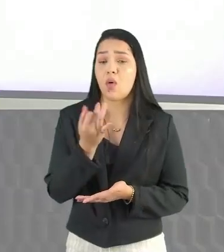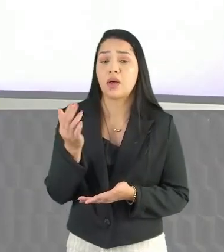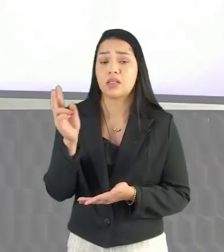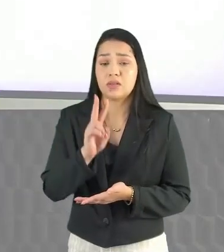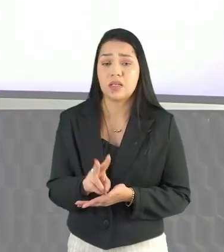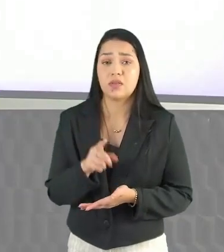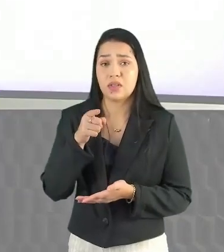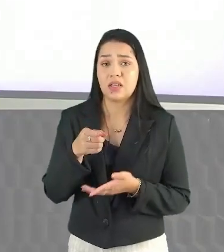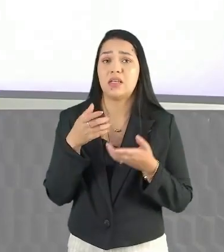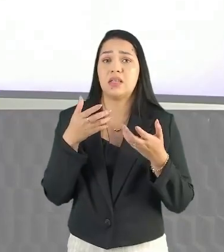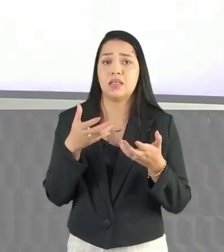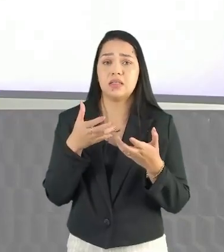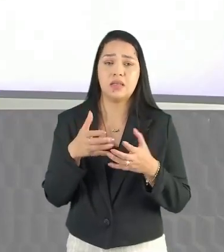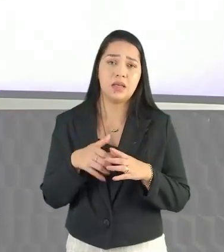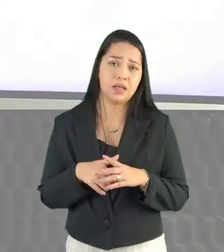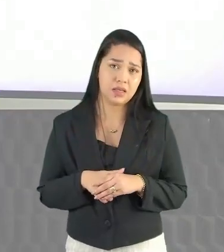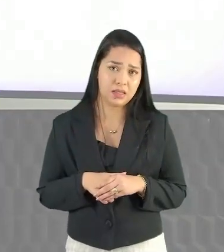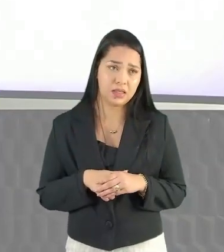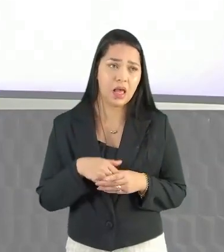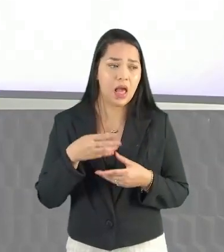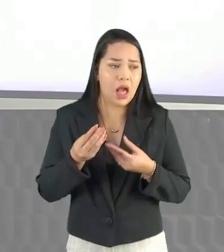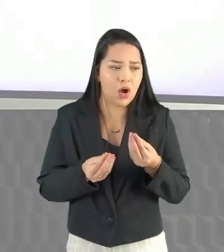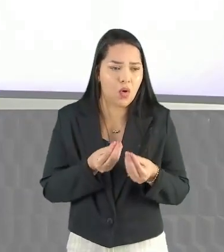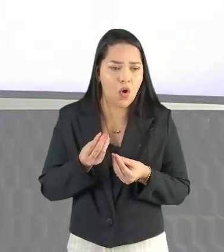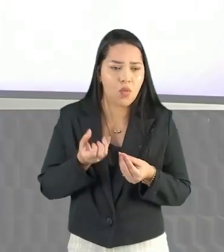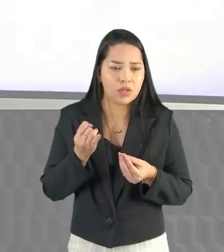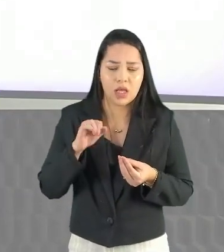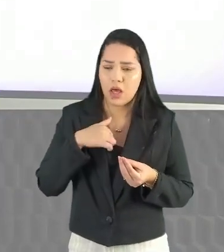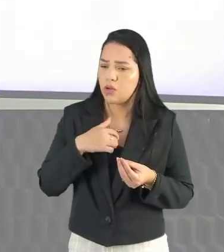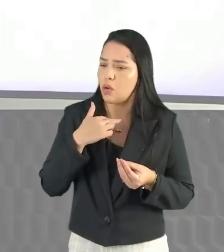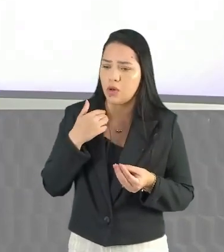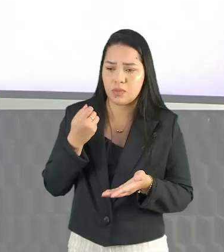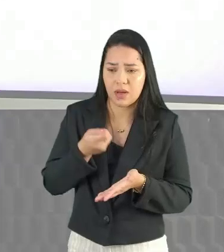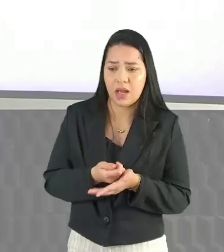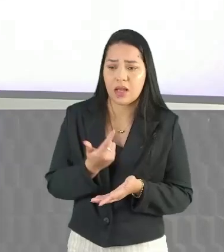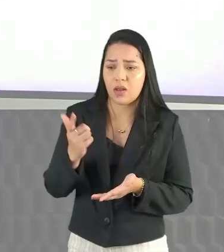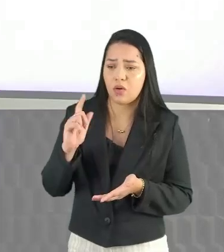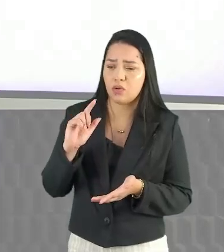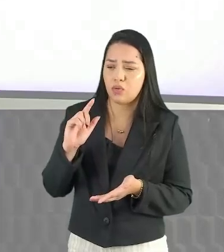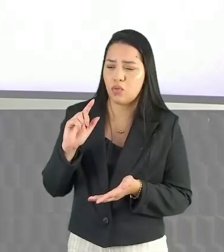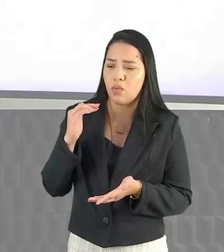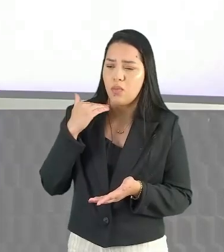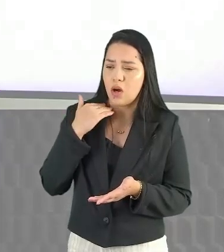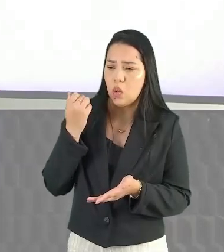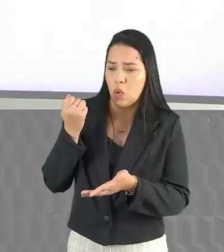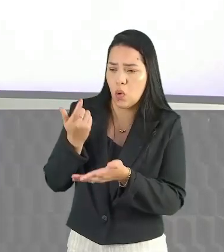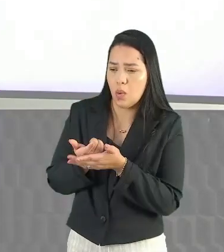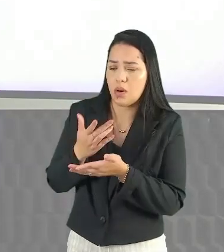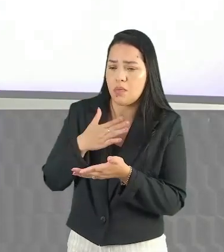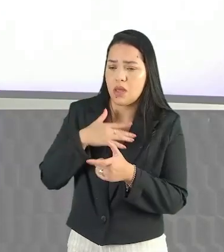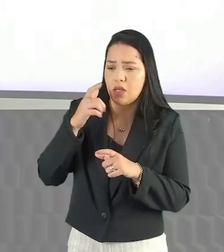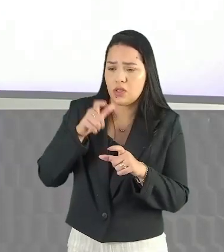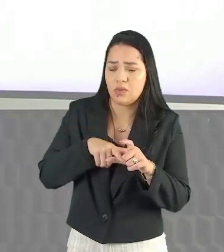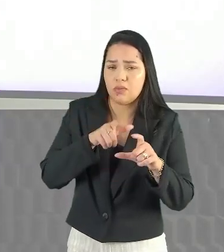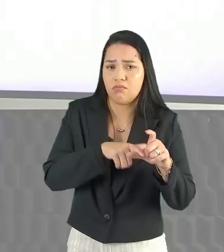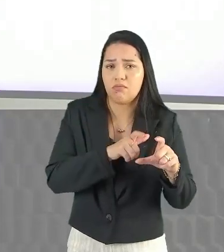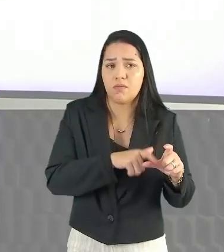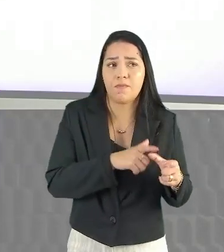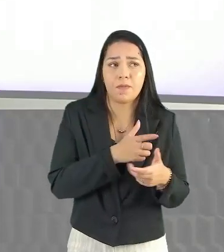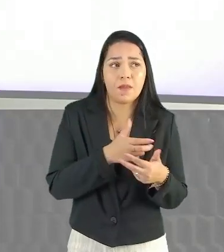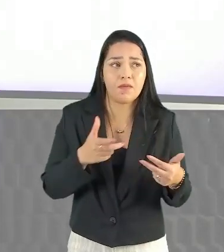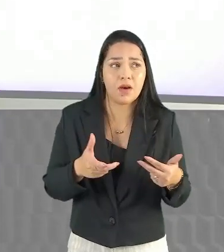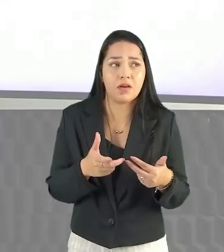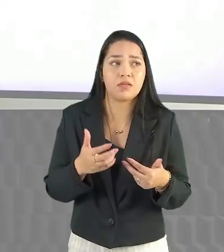você quisesse. Ou seja, é como se eu não posso pagar, aquele outro banco compra a minha dívida, aquele outro compra, e assim por diante. Então, os